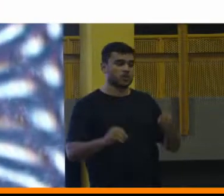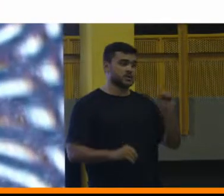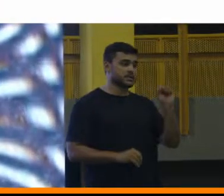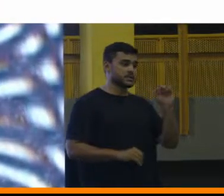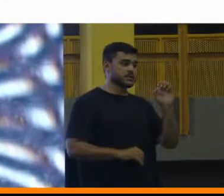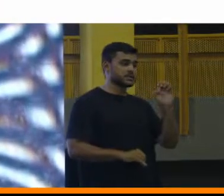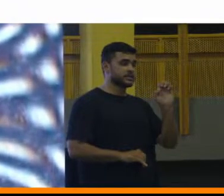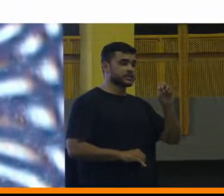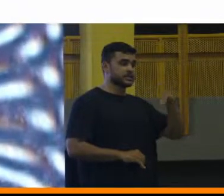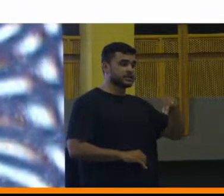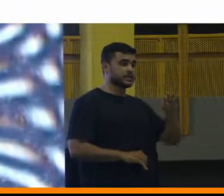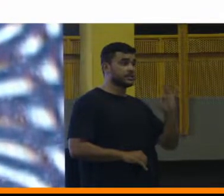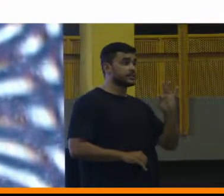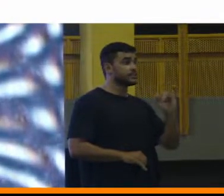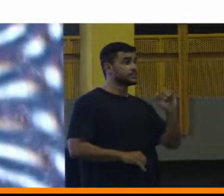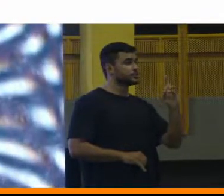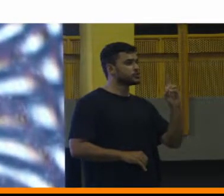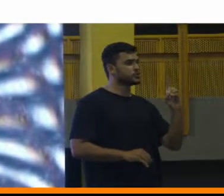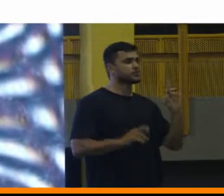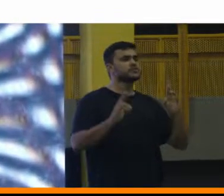Toda direção